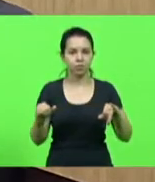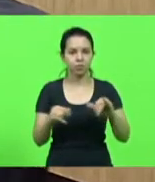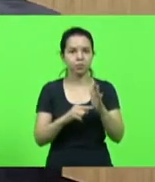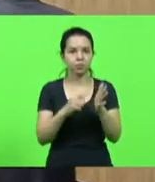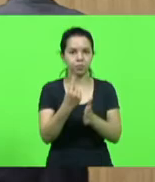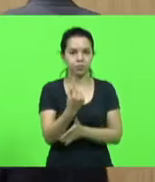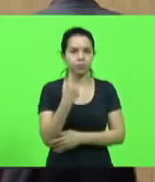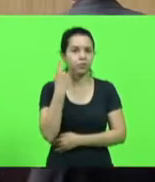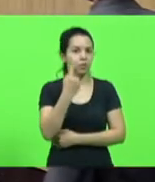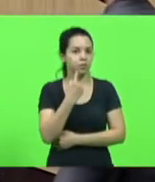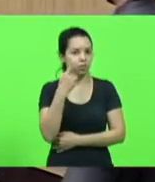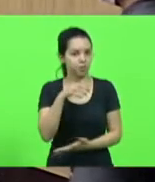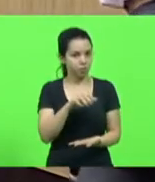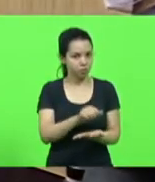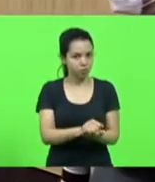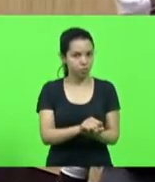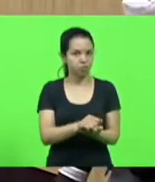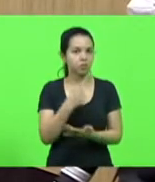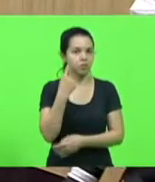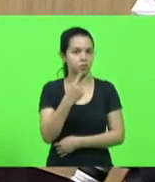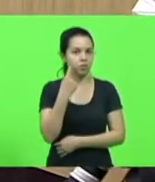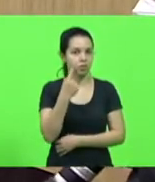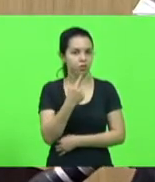inscrito no dia de hoje, deputado Alba.